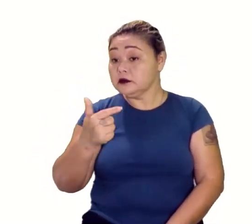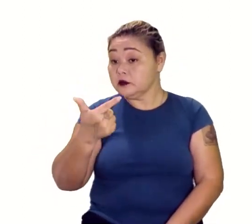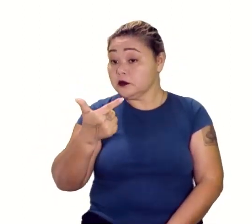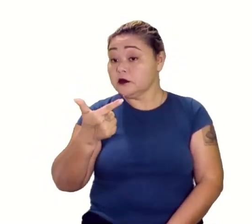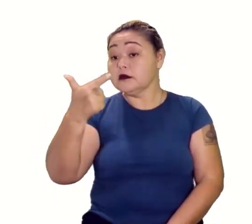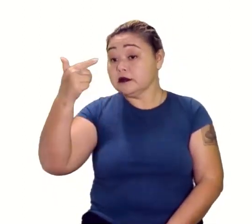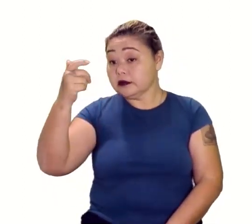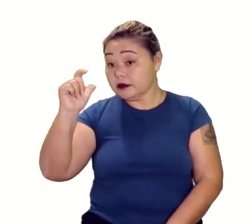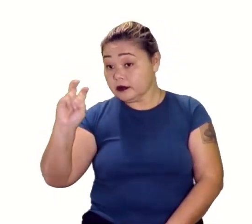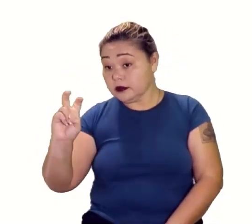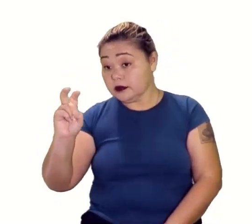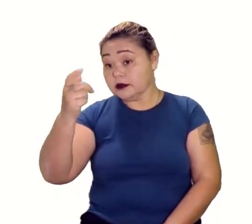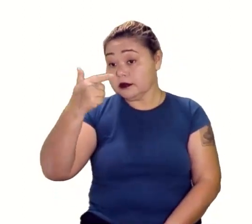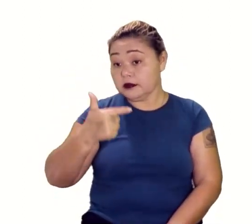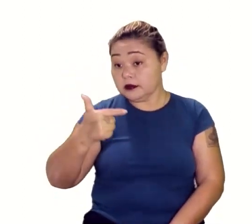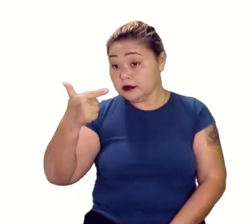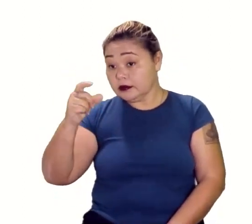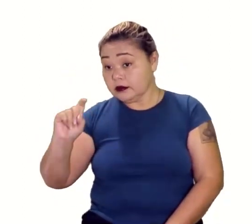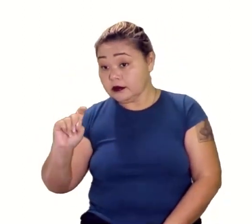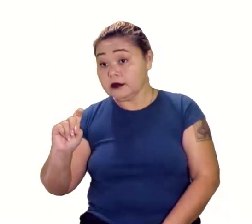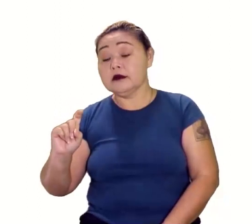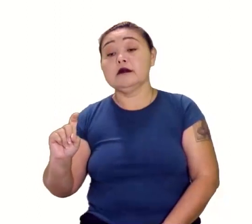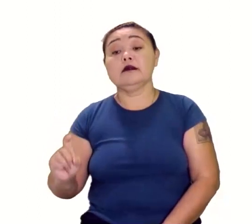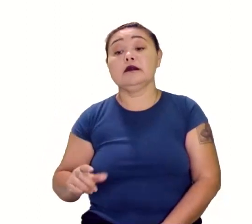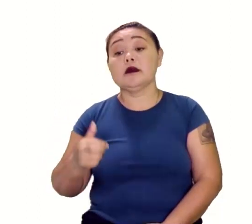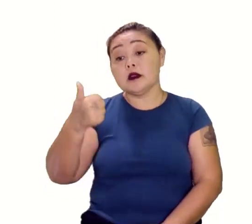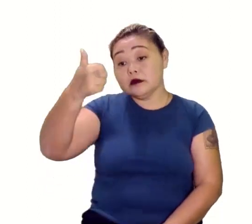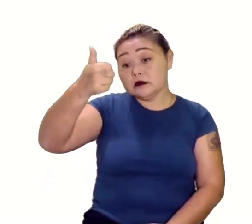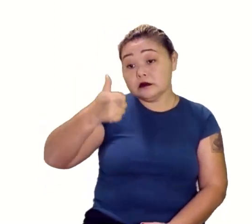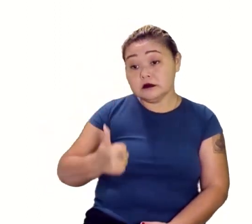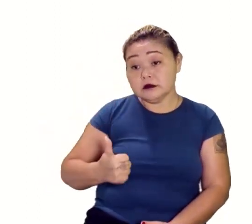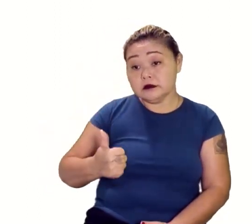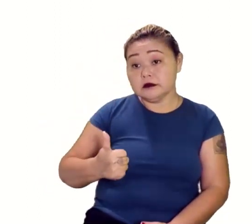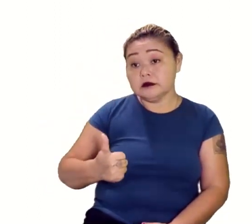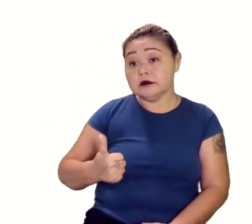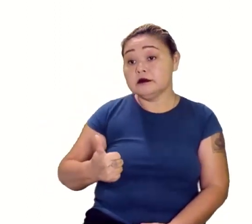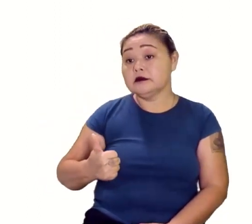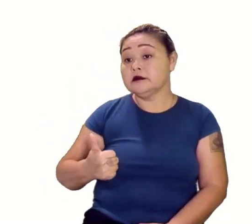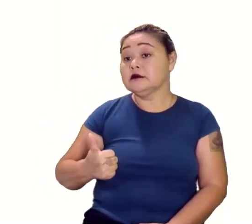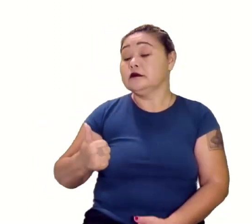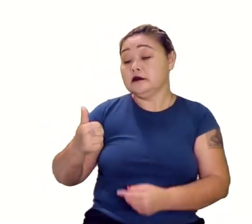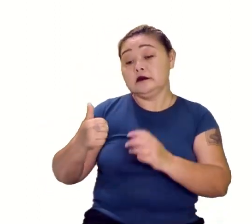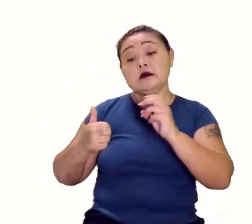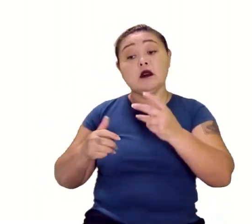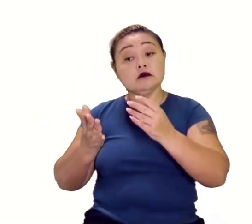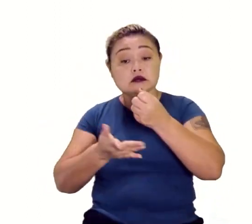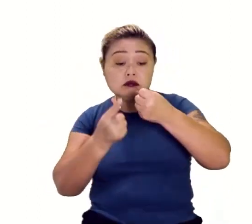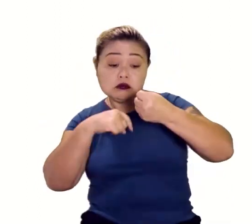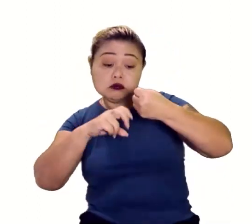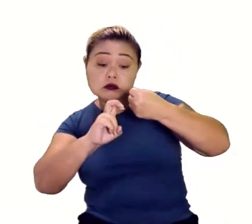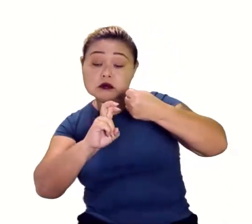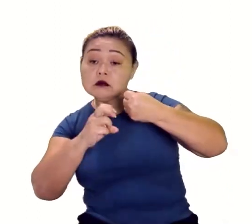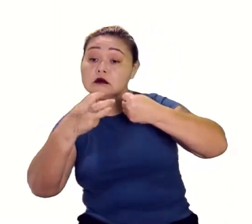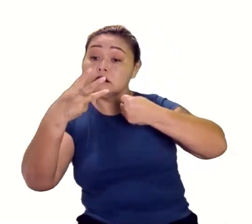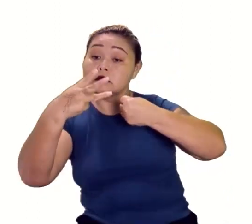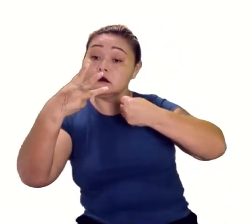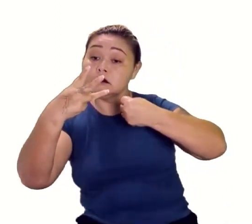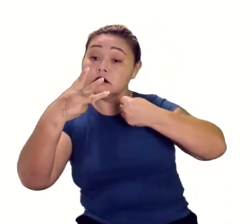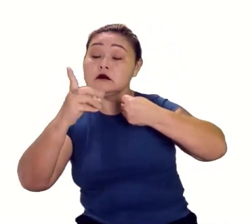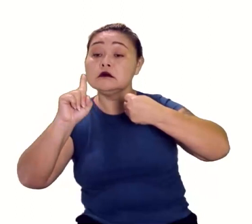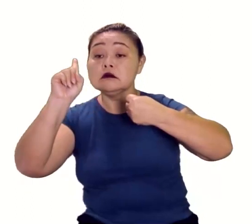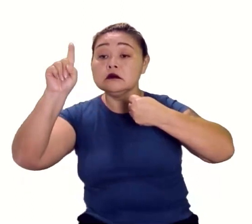por 5, Vai dar 5. pronto, sobrou 1. E aqui ficou 5 ao Cubo. cubo. Então, raiz cúbica